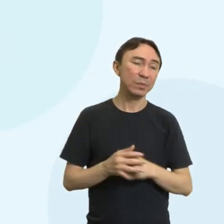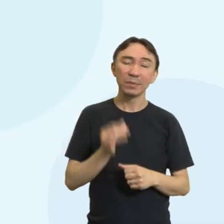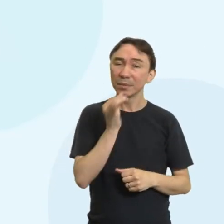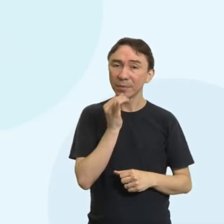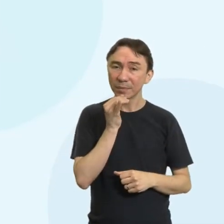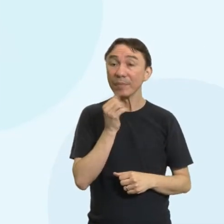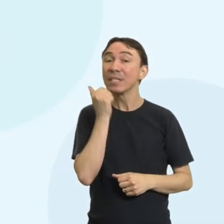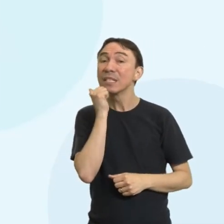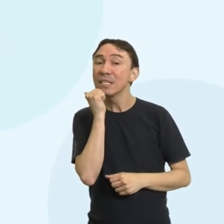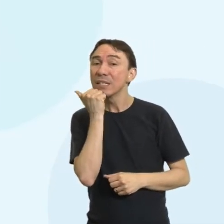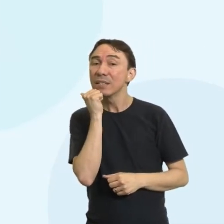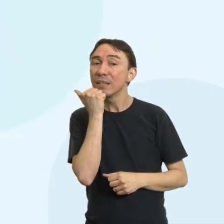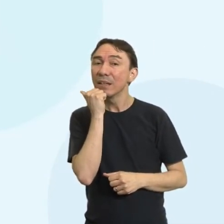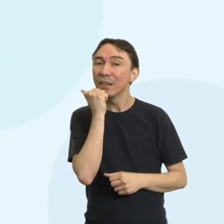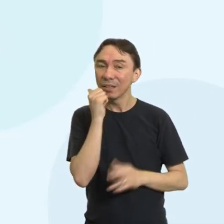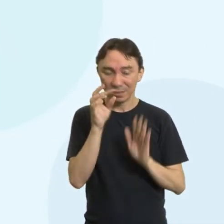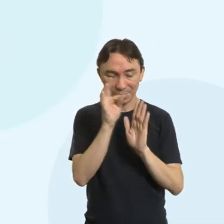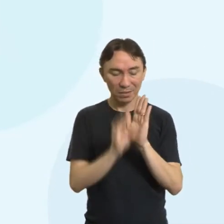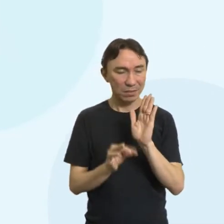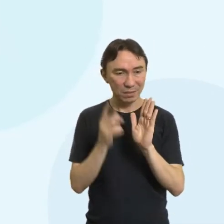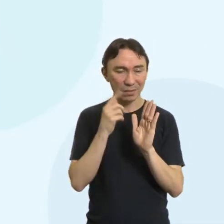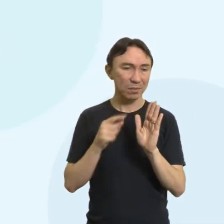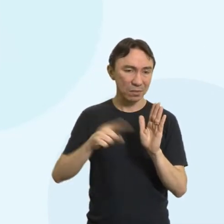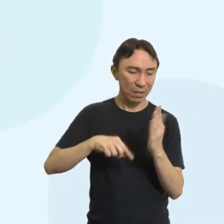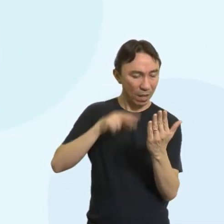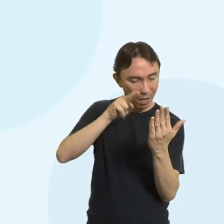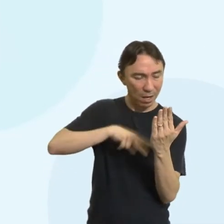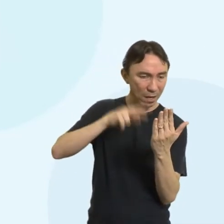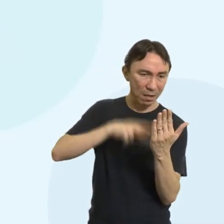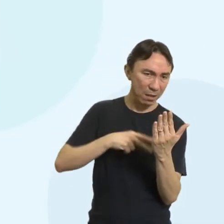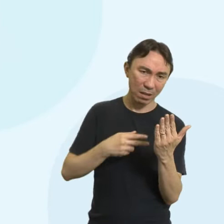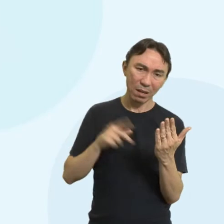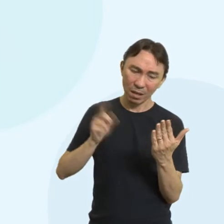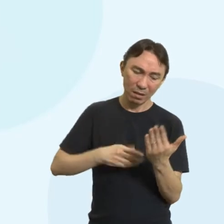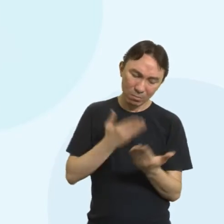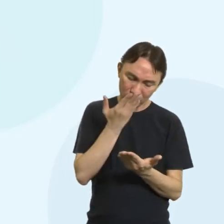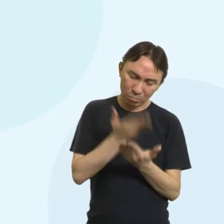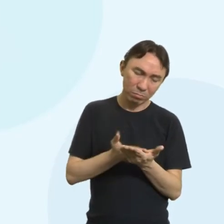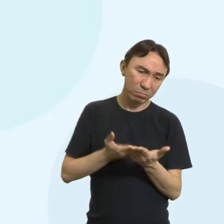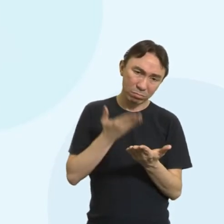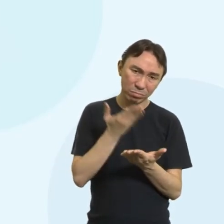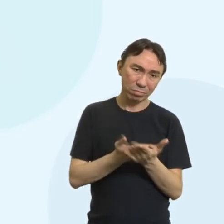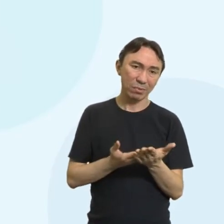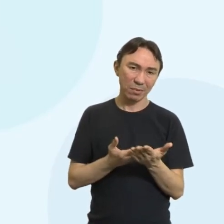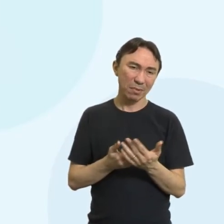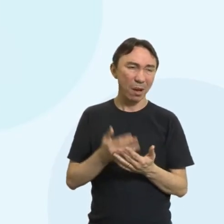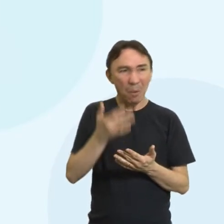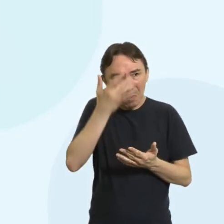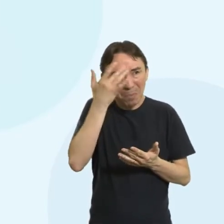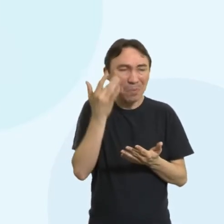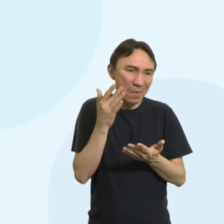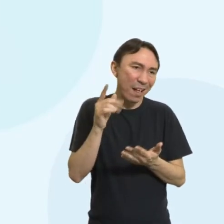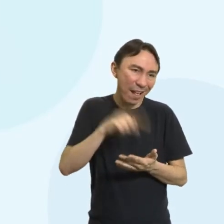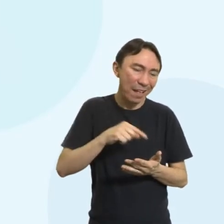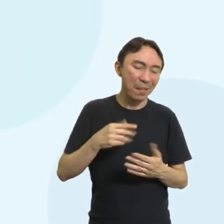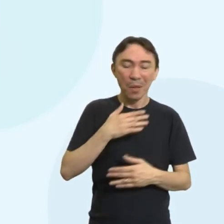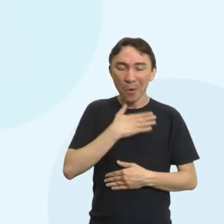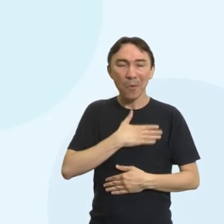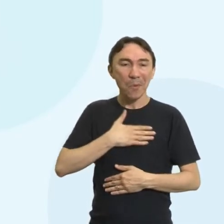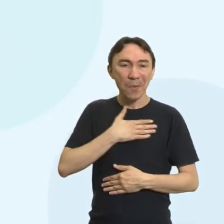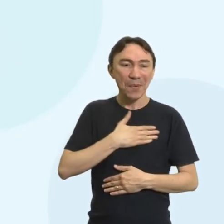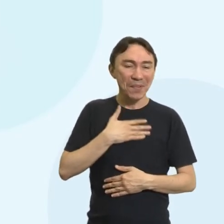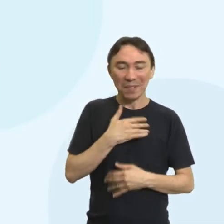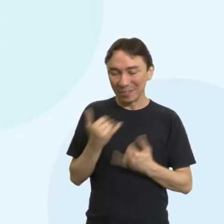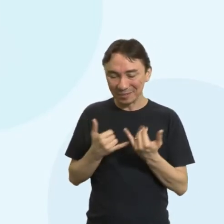fazer estudos, né? Claro que pode ser por lazer, mas geralmente não ocorre. Então, a questão de